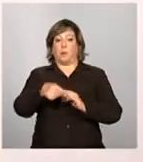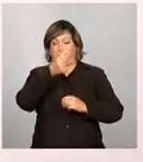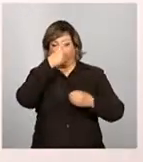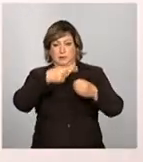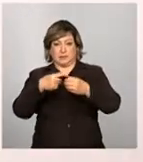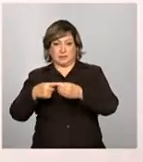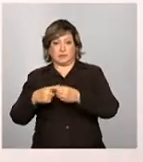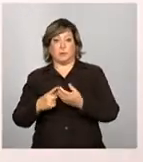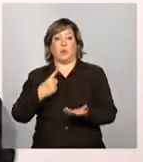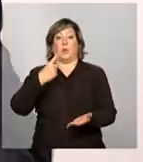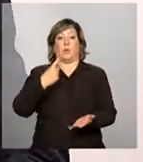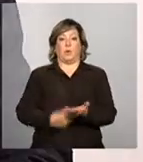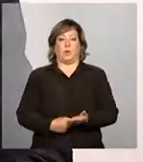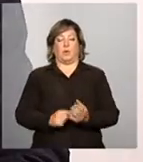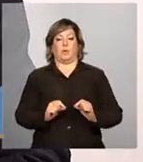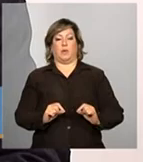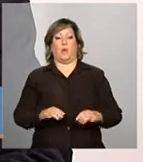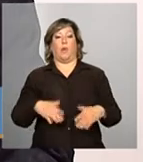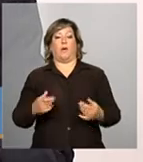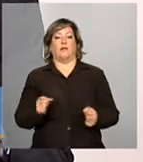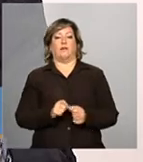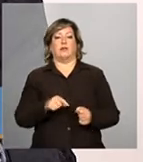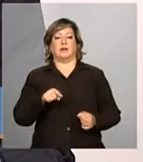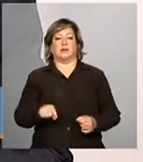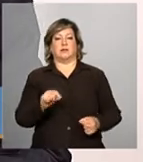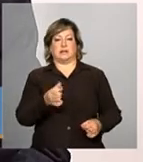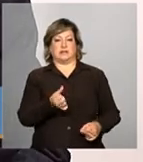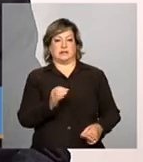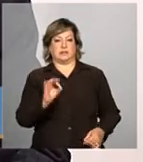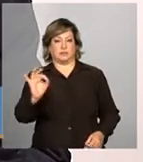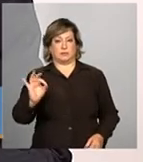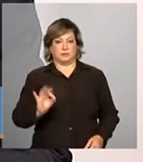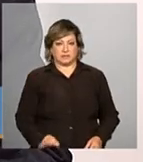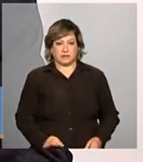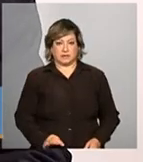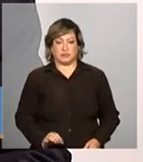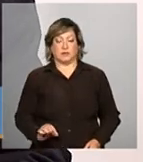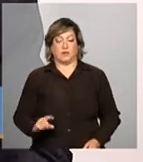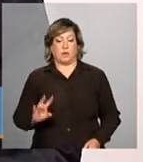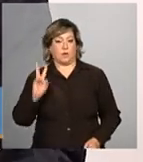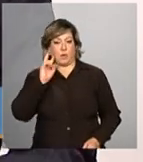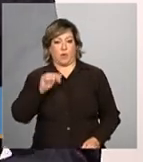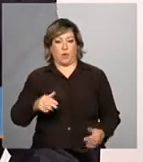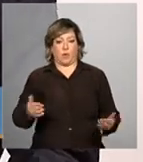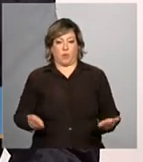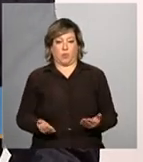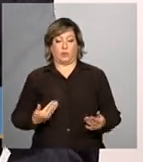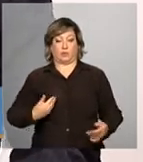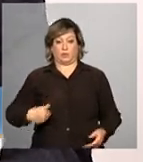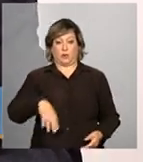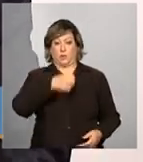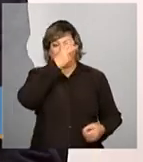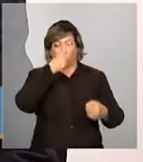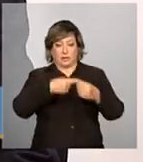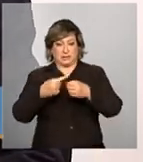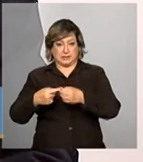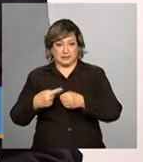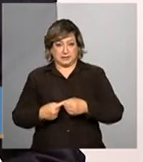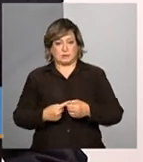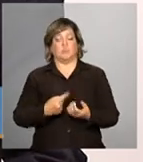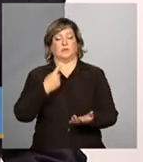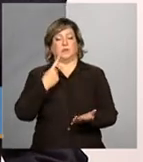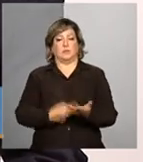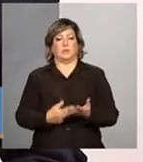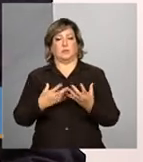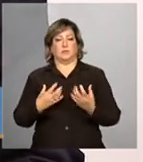quando essa meta de Compra uns sessenta por cento lojas com base nos dados fornecidos pelos municípios hoje nós municípios Estamos nos comprometendo